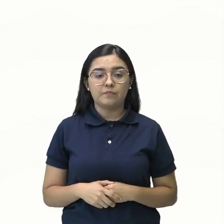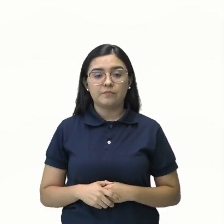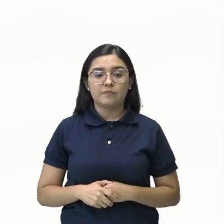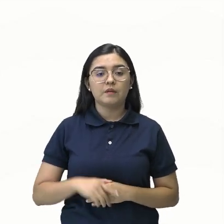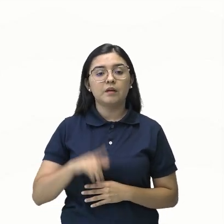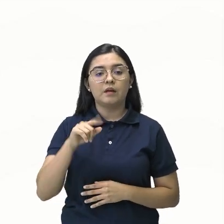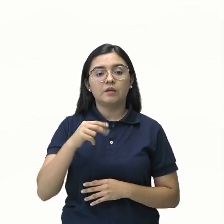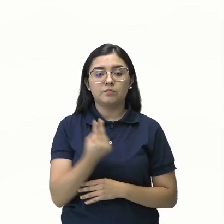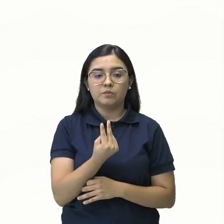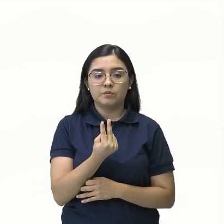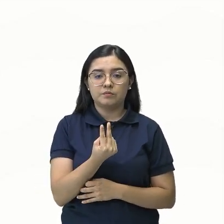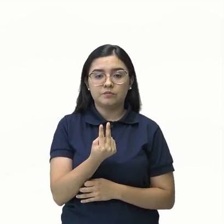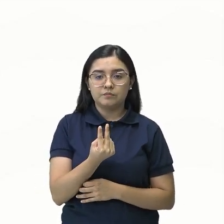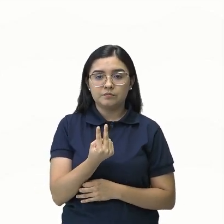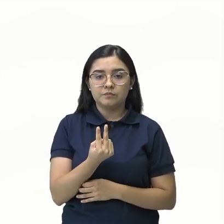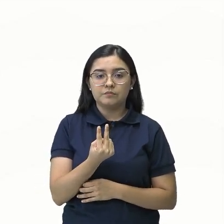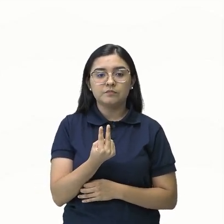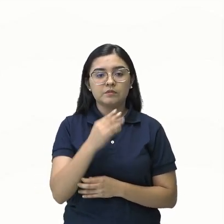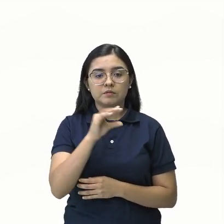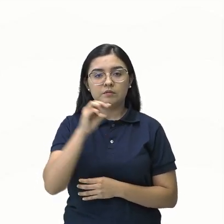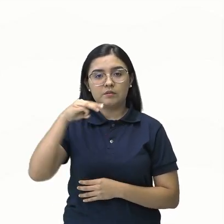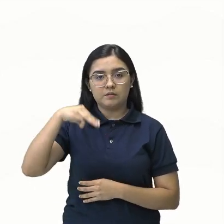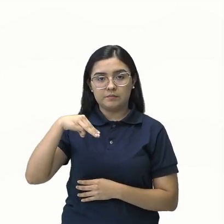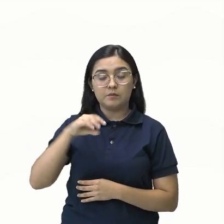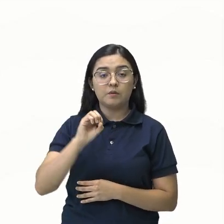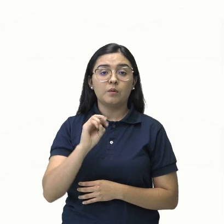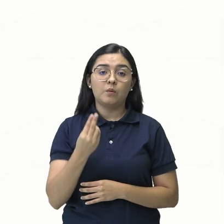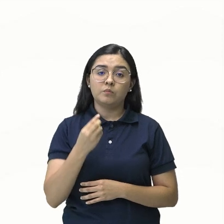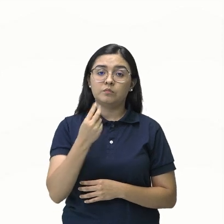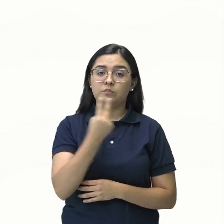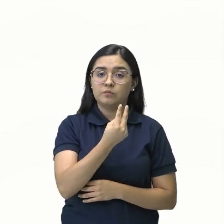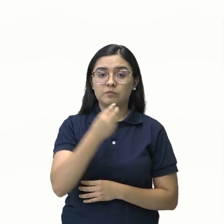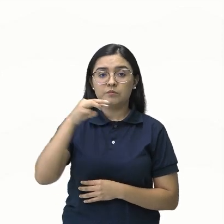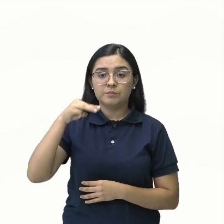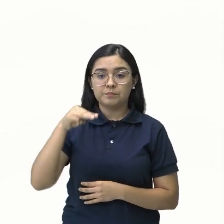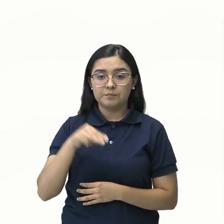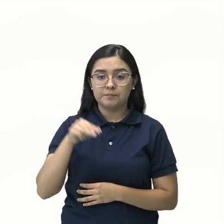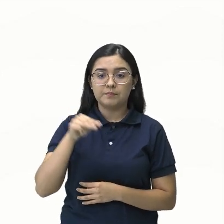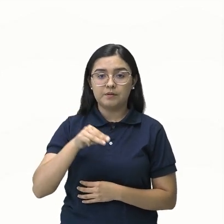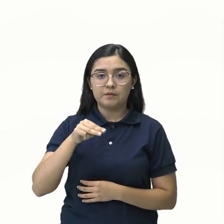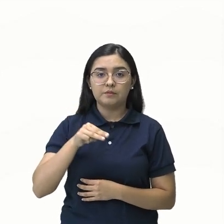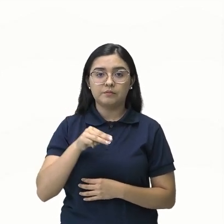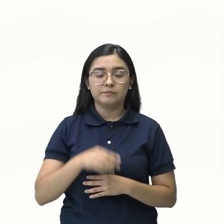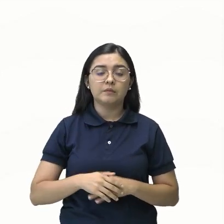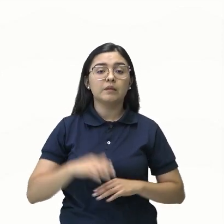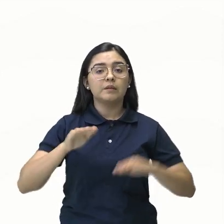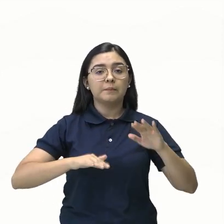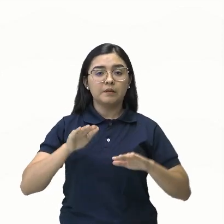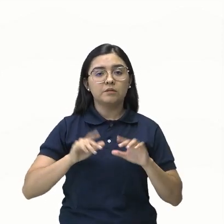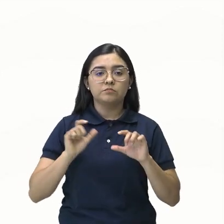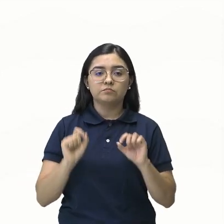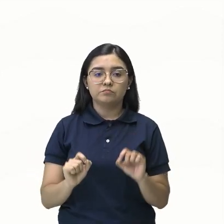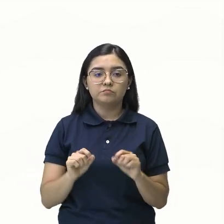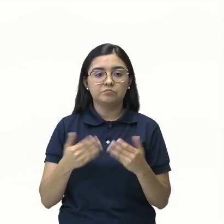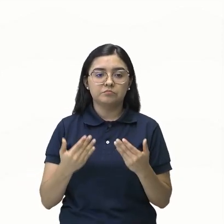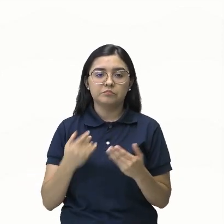é 2 centímetros ou 2 metros, né? Independente aí do que